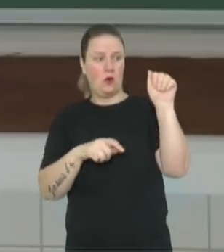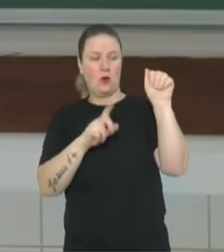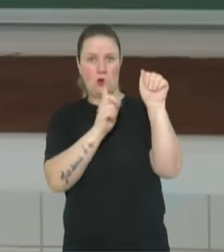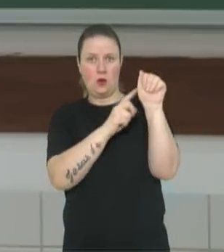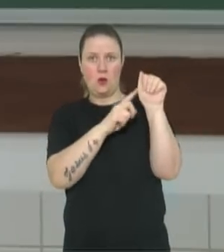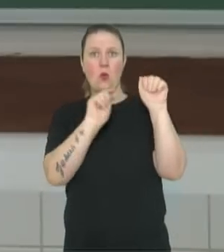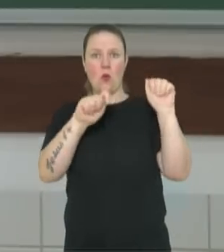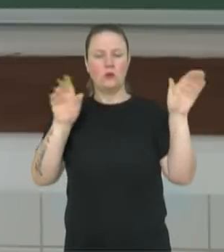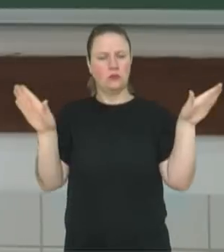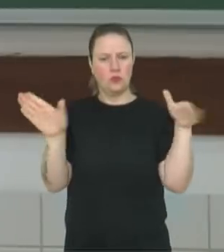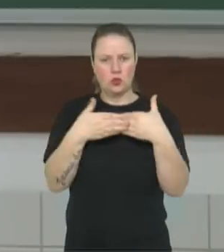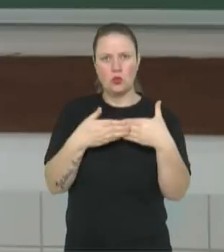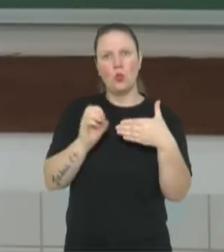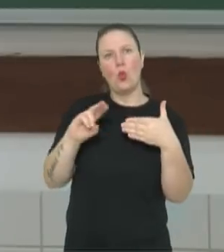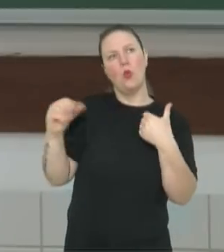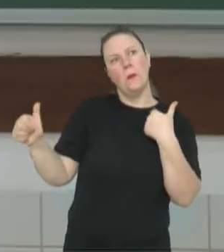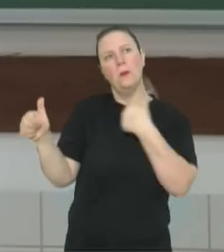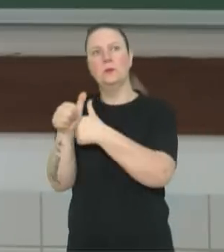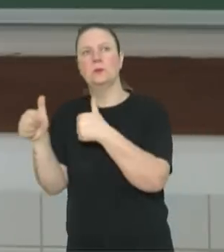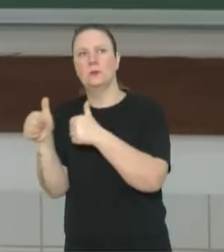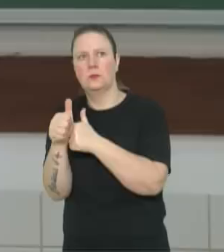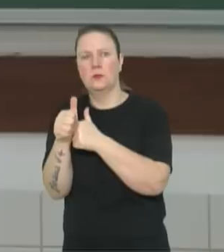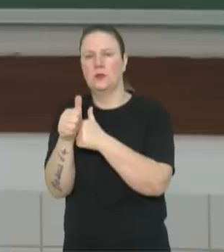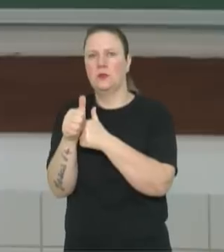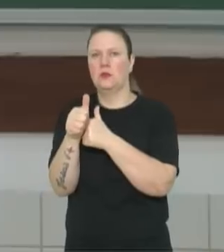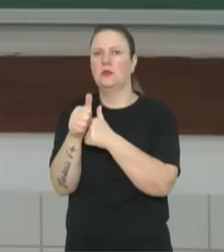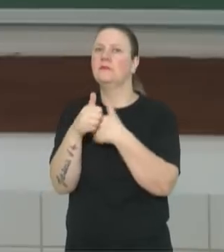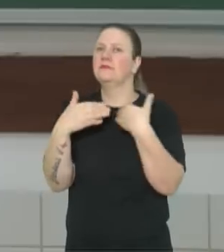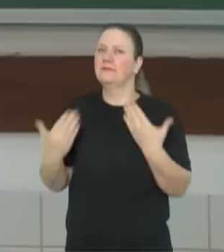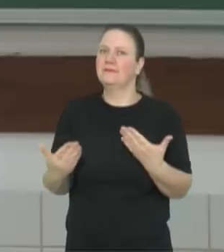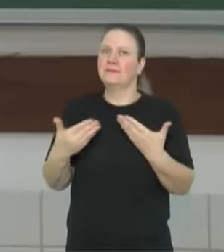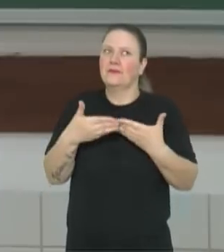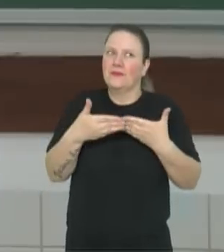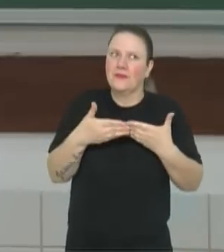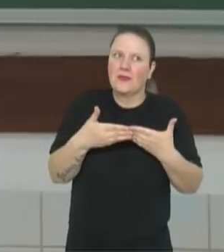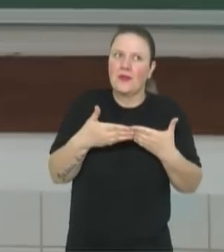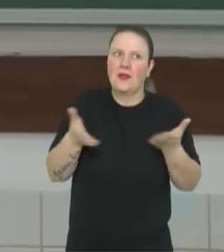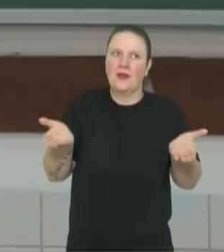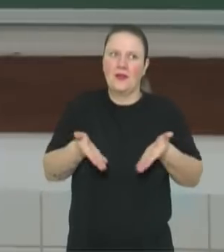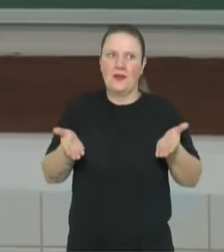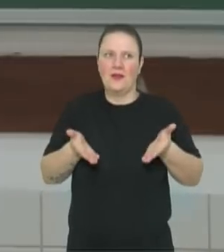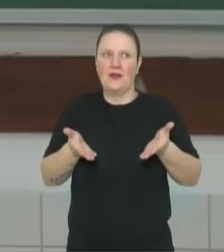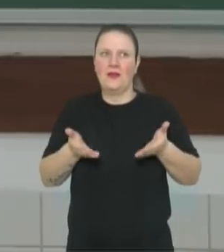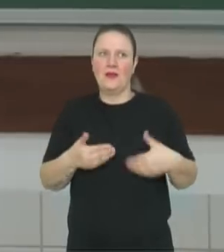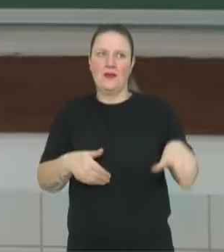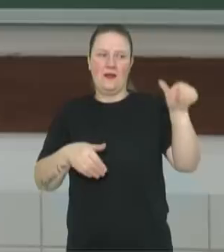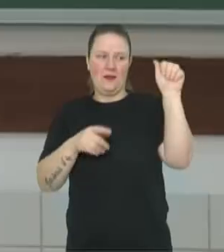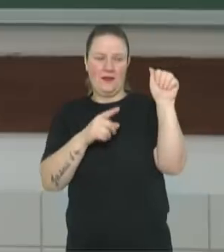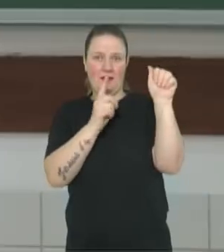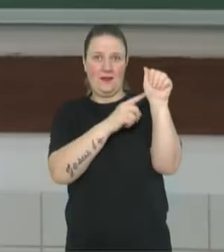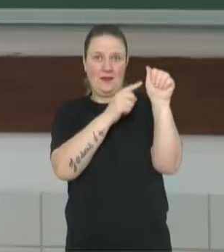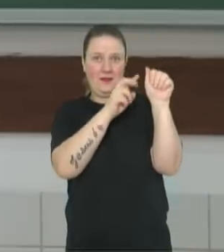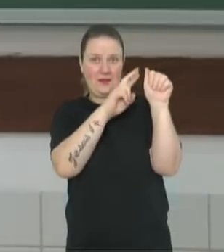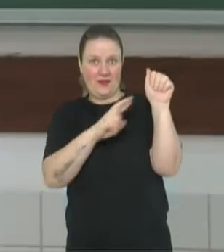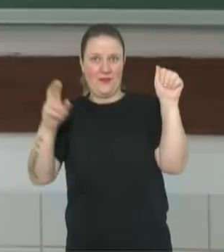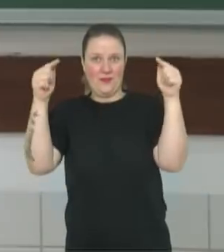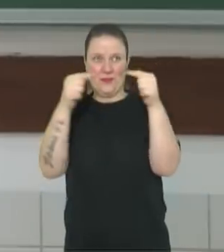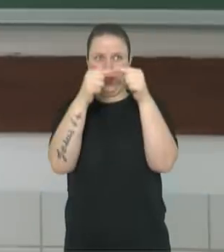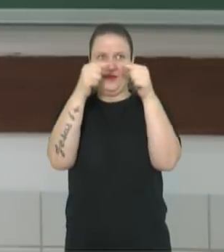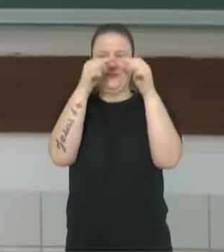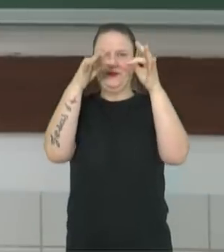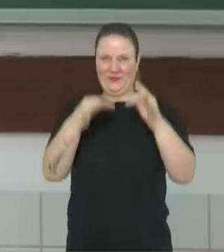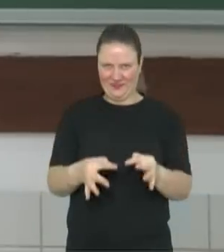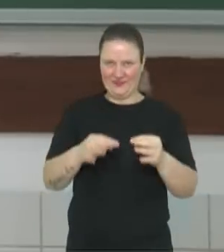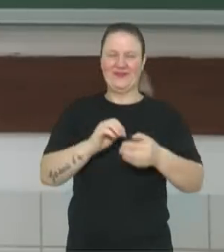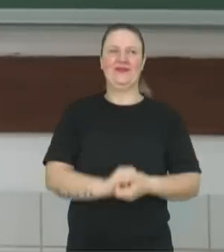pode ser perto. E open? Open, abrir. Come, vir. Certinho? Tranquilinho? Muito bem.